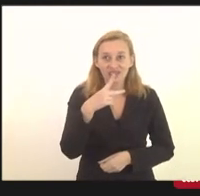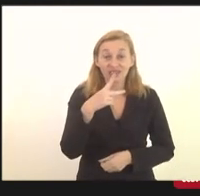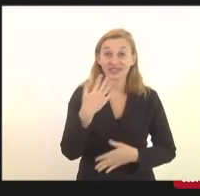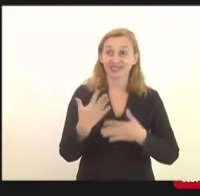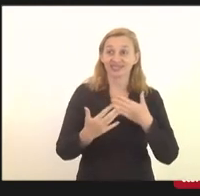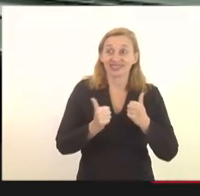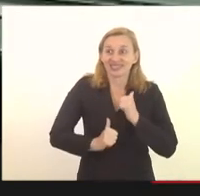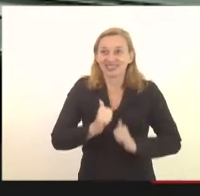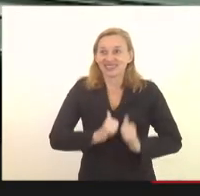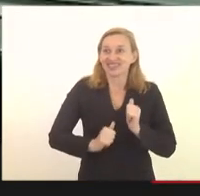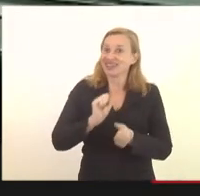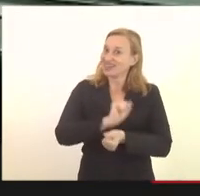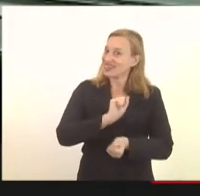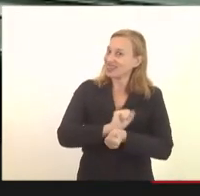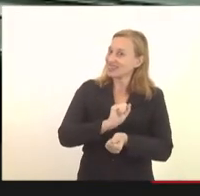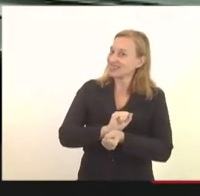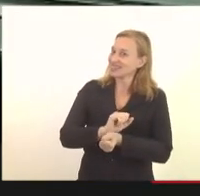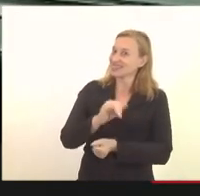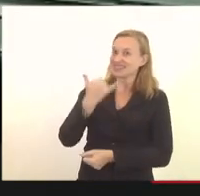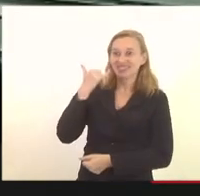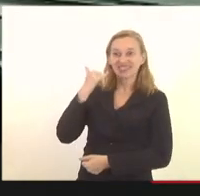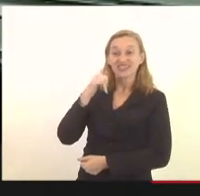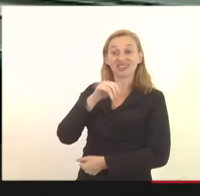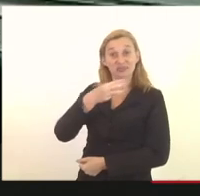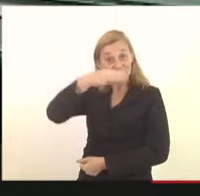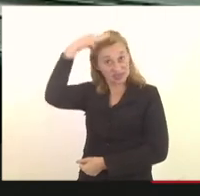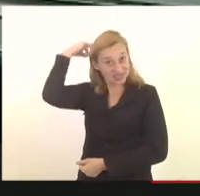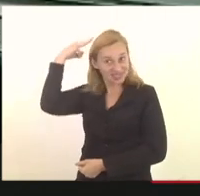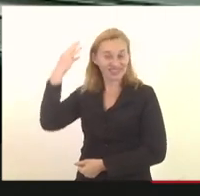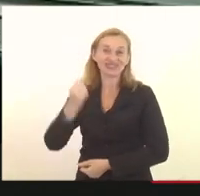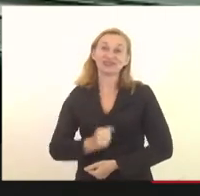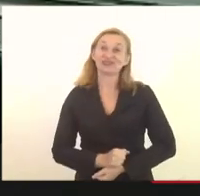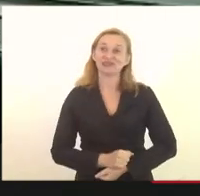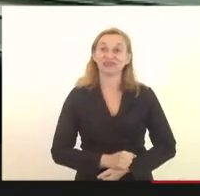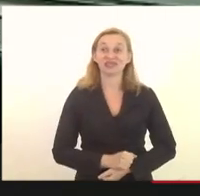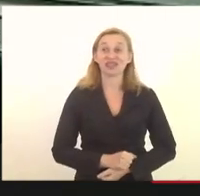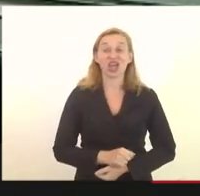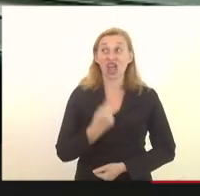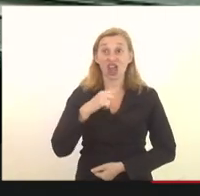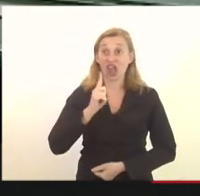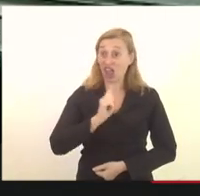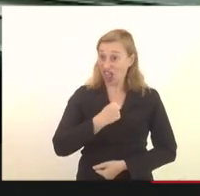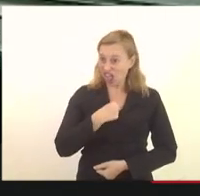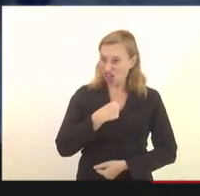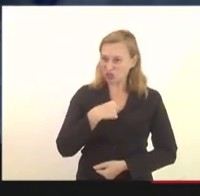ansioso, aguardando o seu contato, deputado Márcio Pacheco. Sou capaz de nem dormir